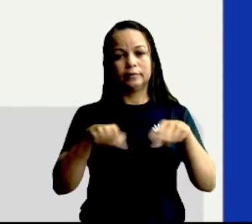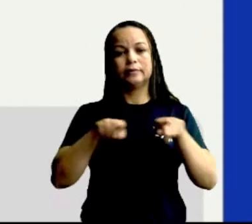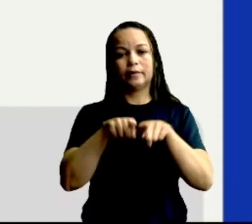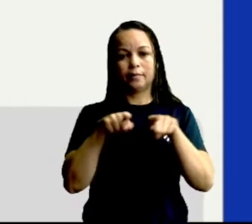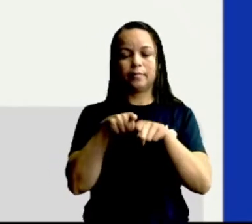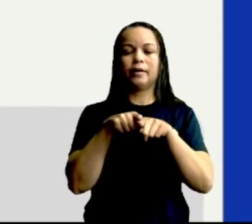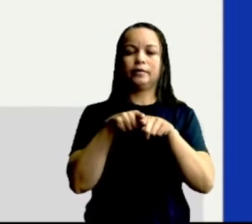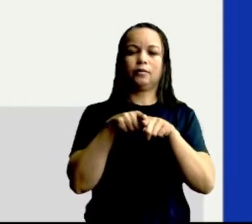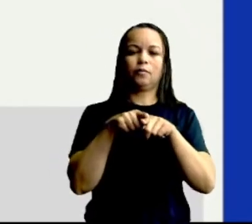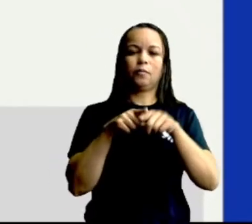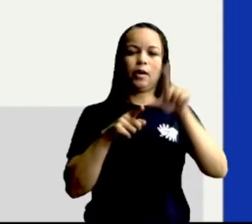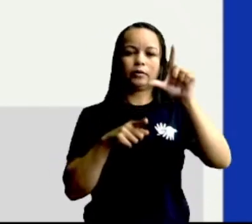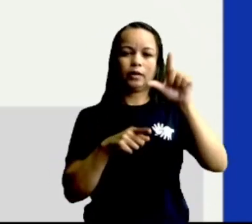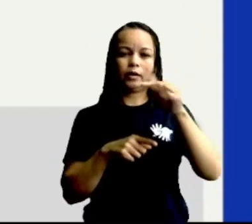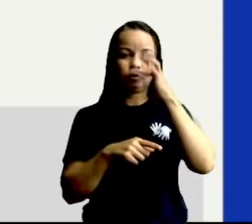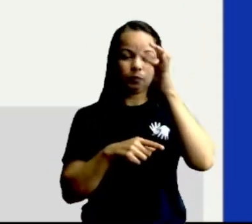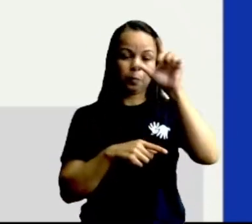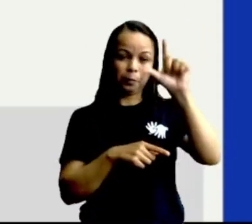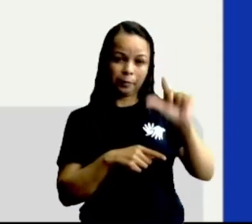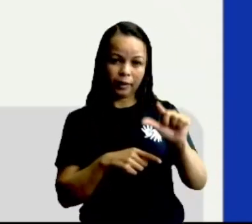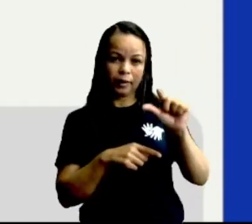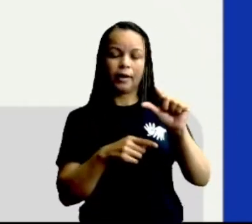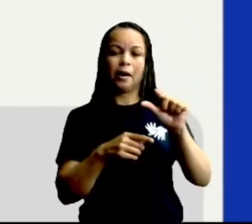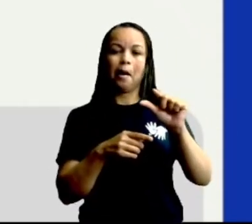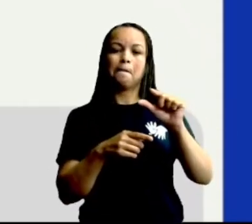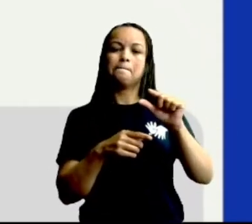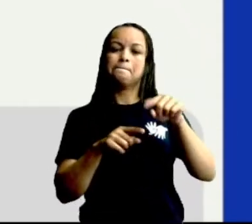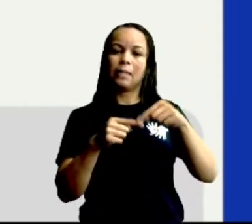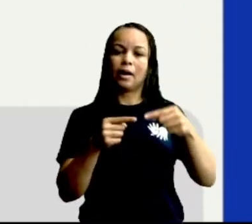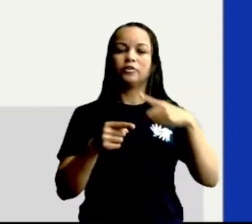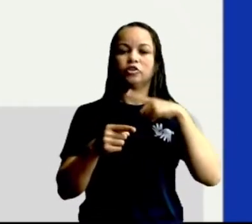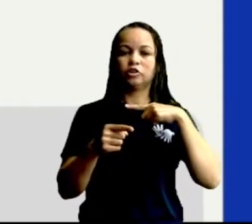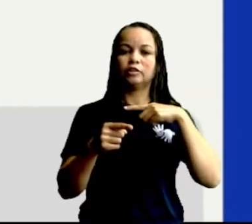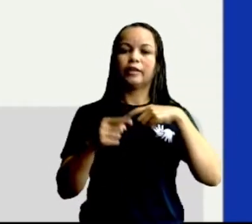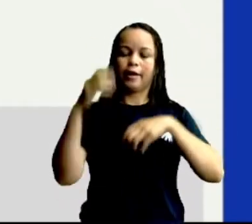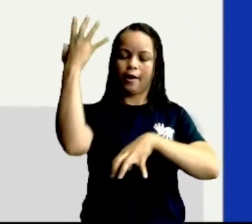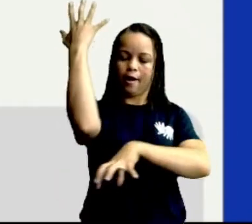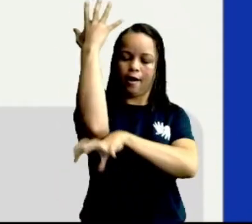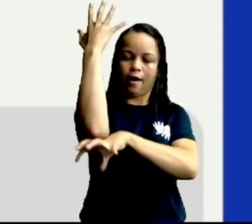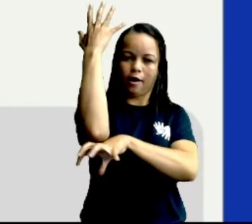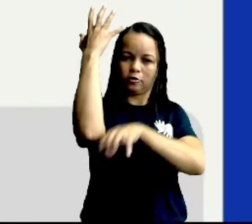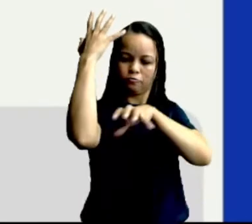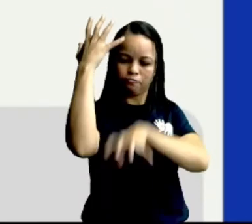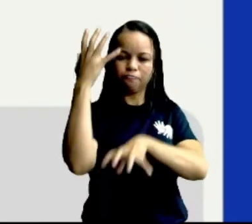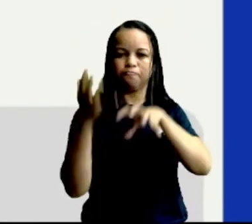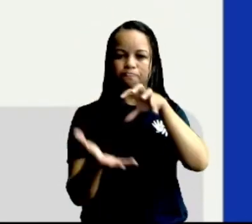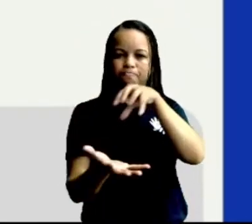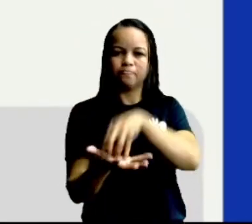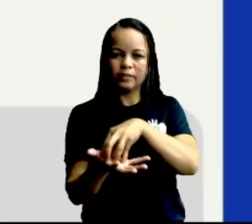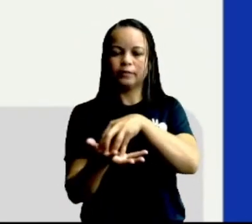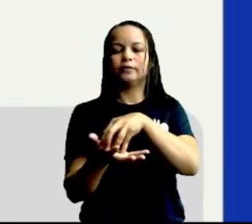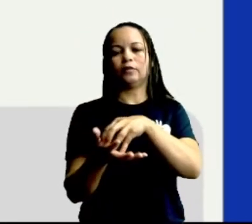plantas pequenas, mas elas têm a raiz fixa no solo. Se a raiz é fixa no solo, elas são